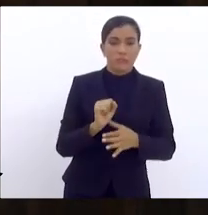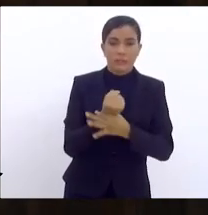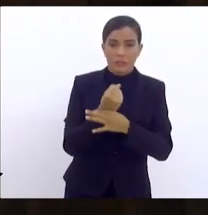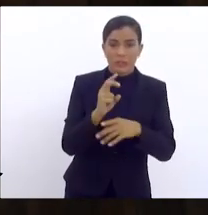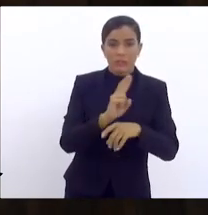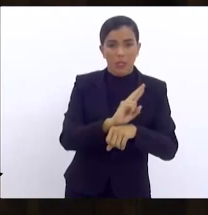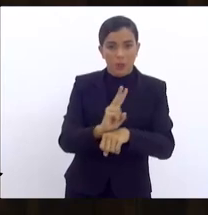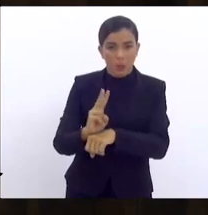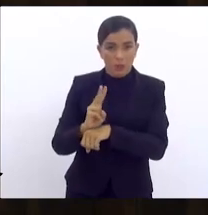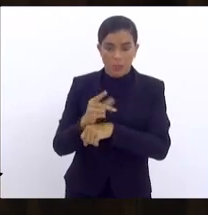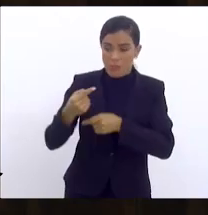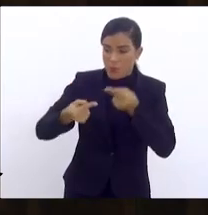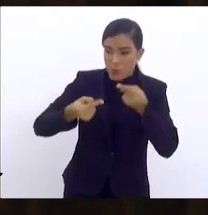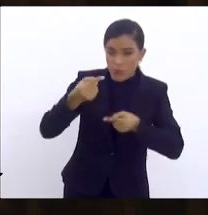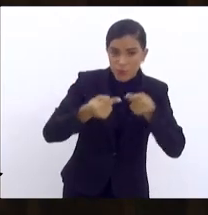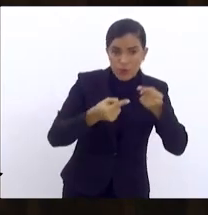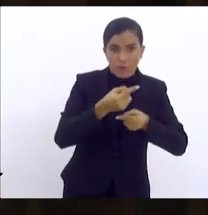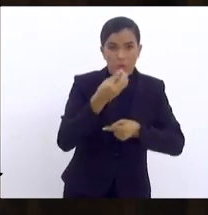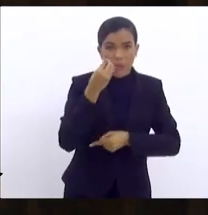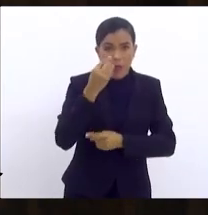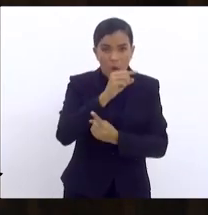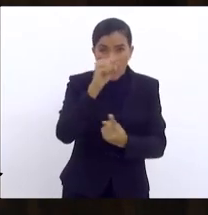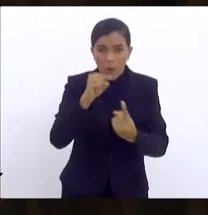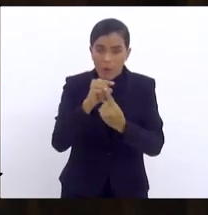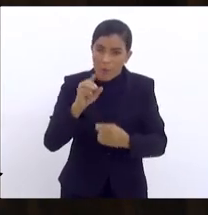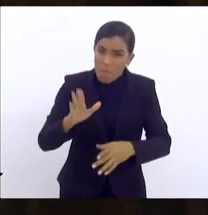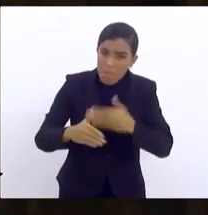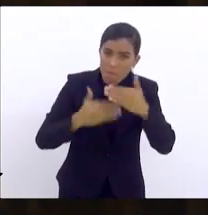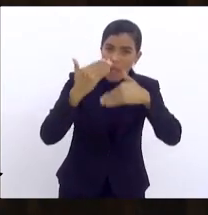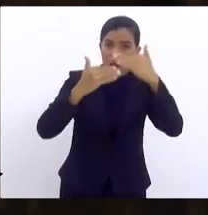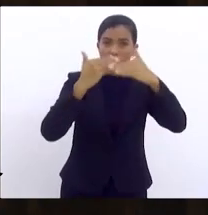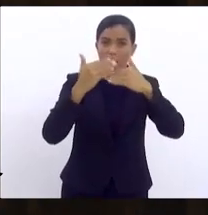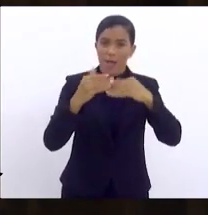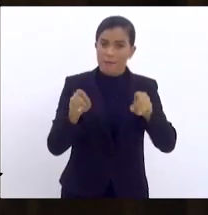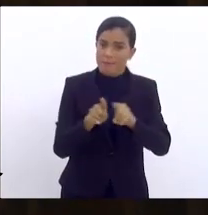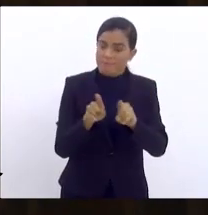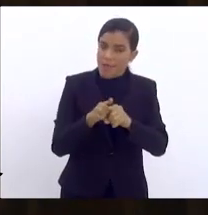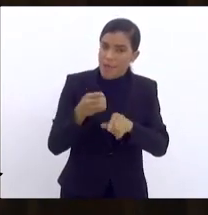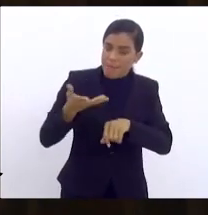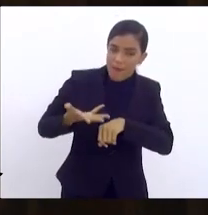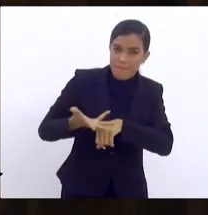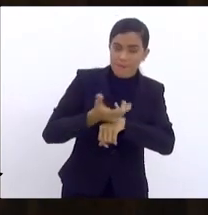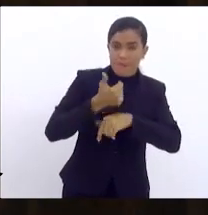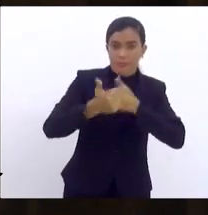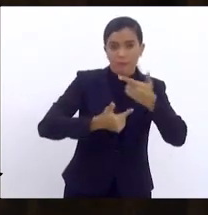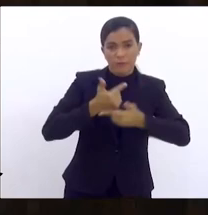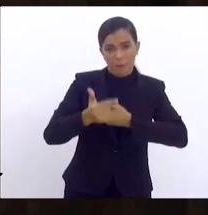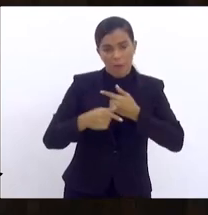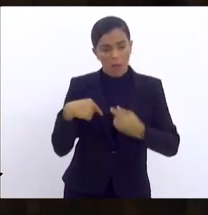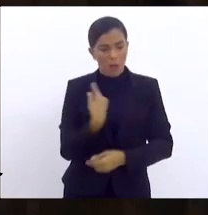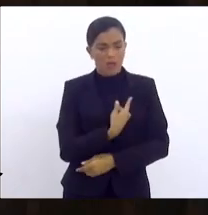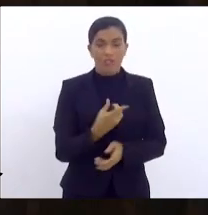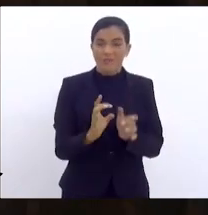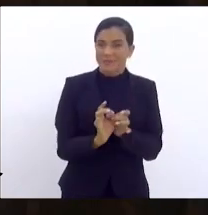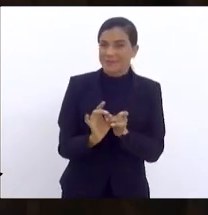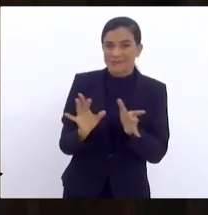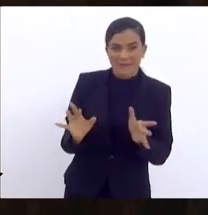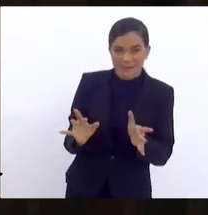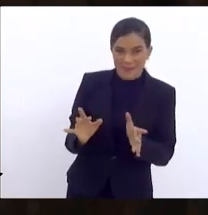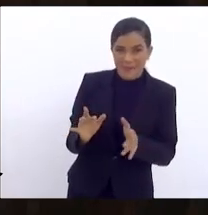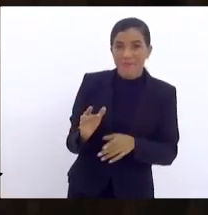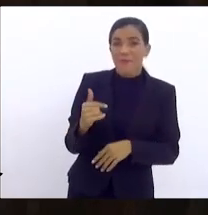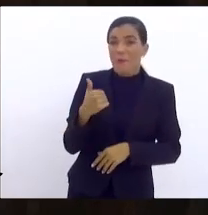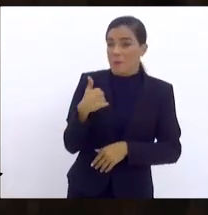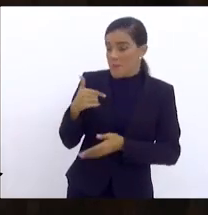juntos buscando a melhoria buscando levar uma melhor eficiência nosso trabalho estamos à disposição os meus